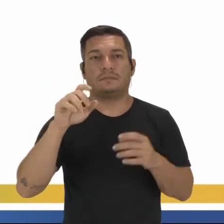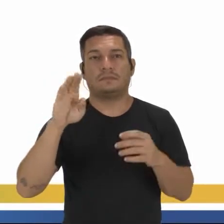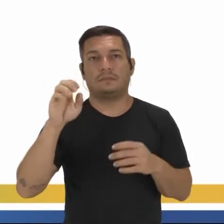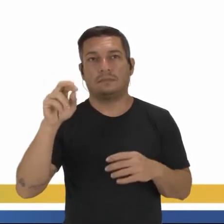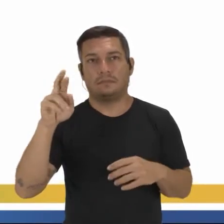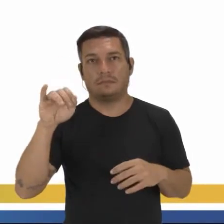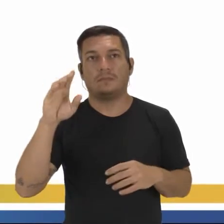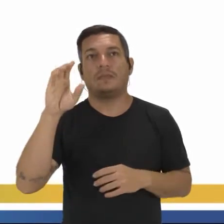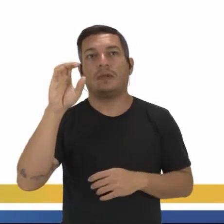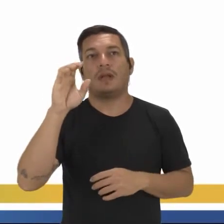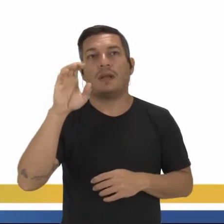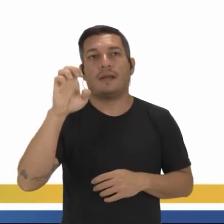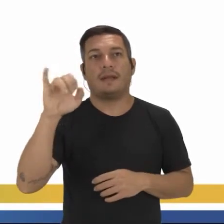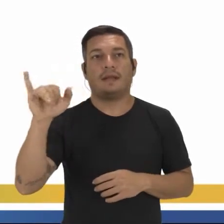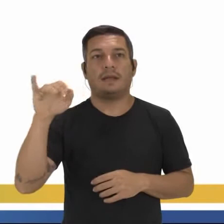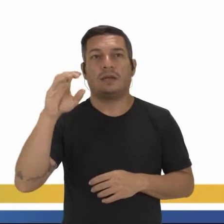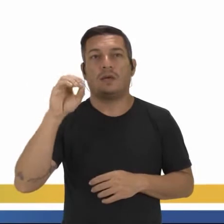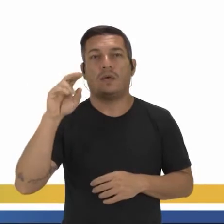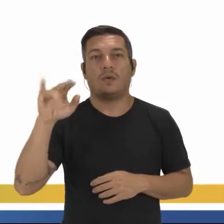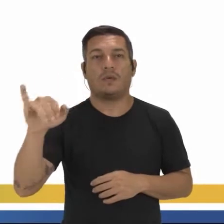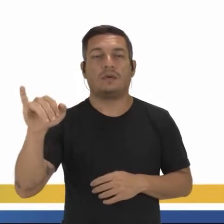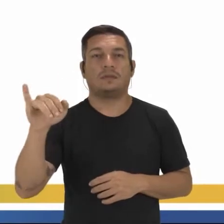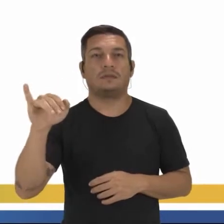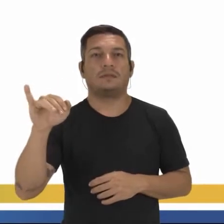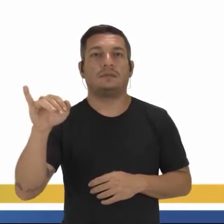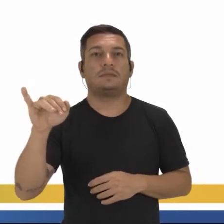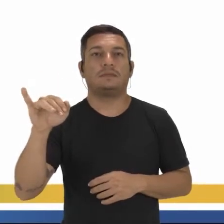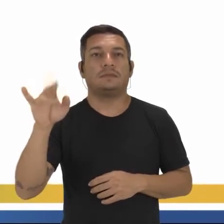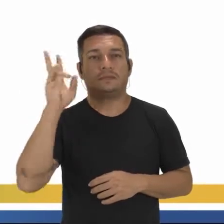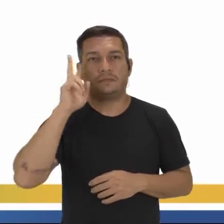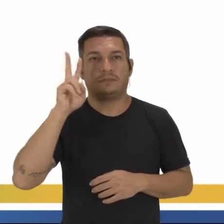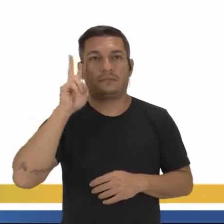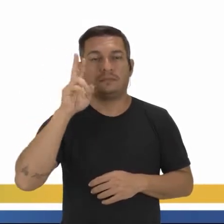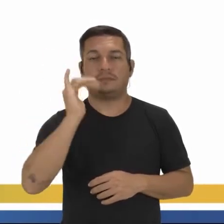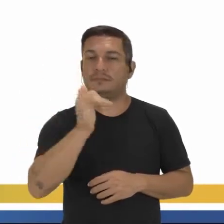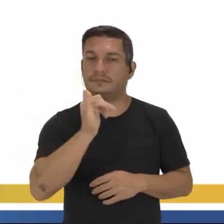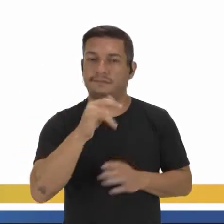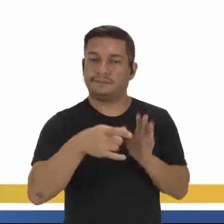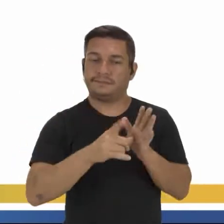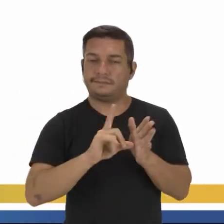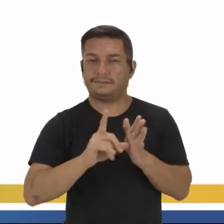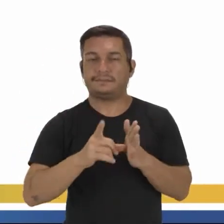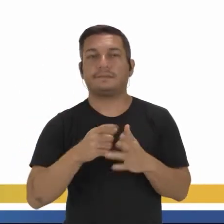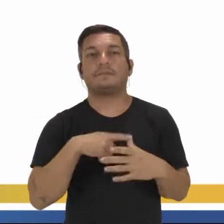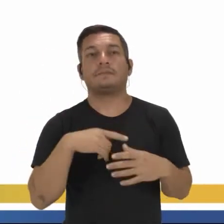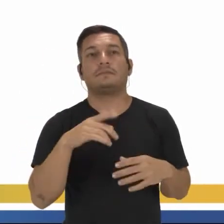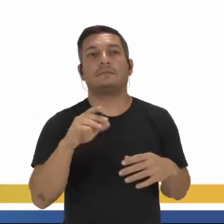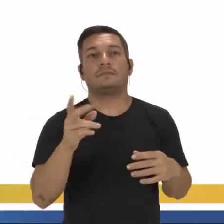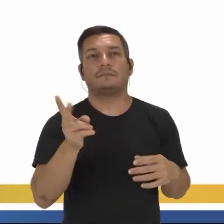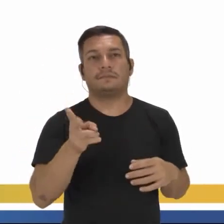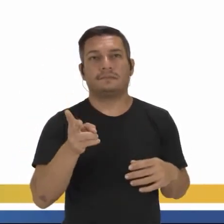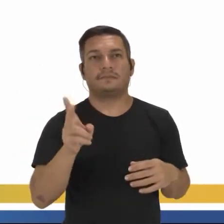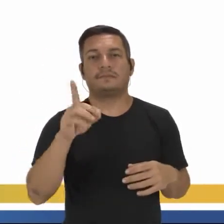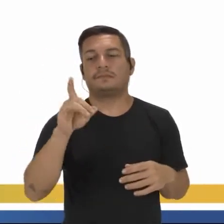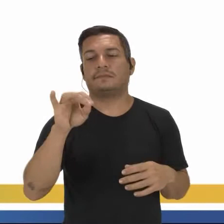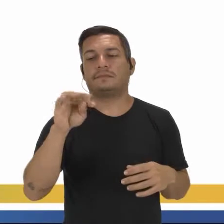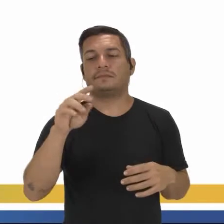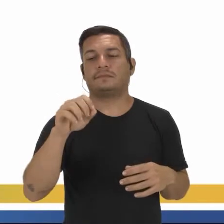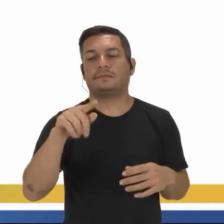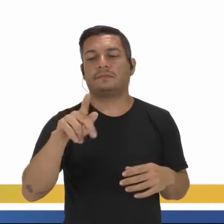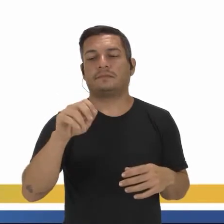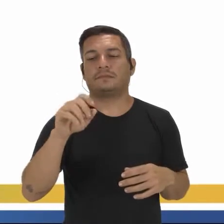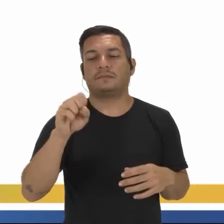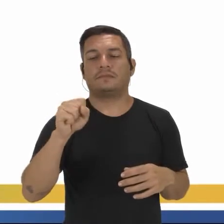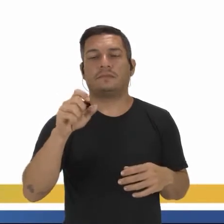ei e oi das palavras paroxítonas. Lembra o que eu falei anteriormente? Esses mesmos ditongos abertos